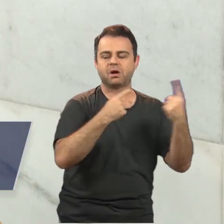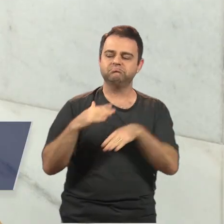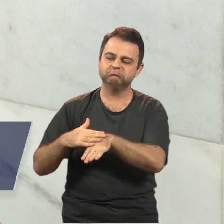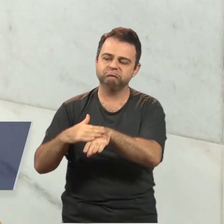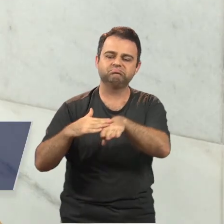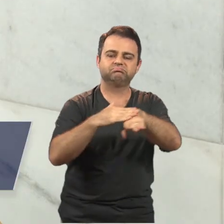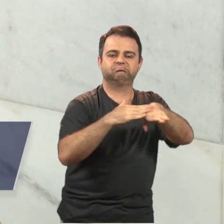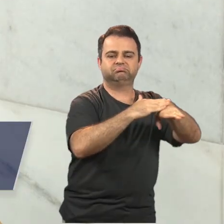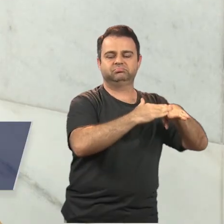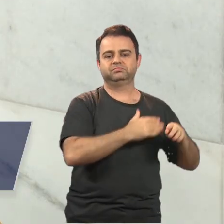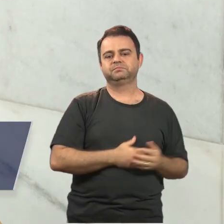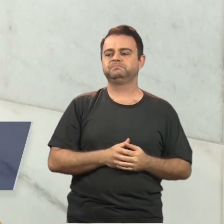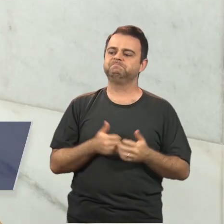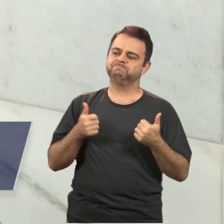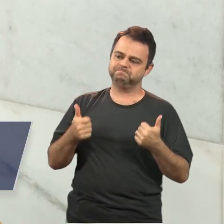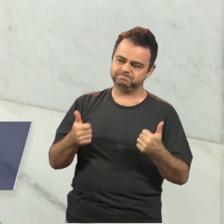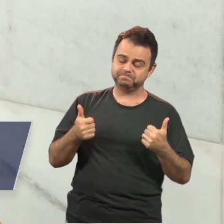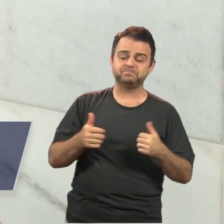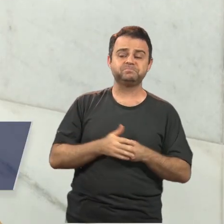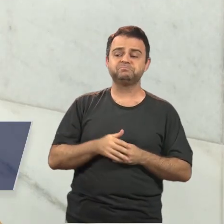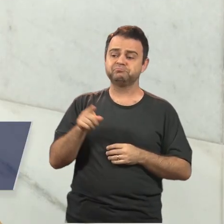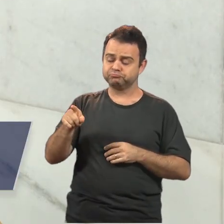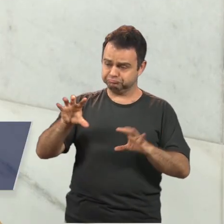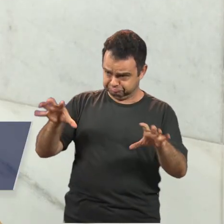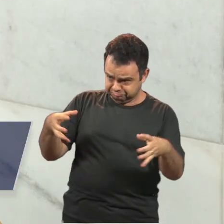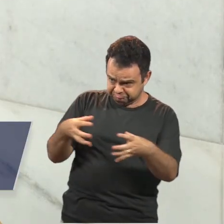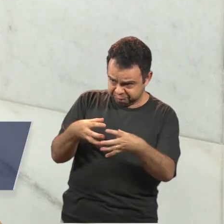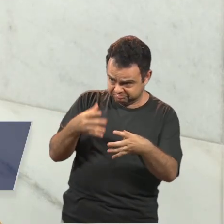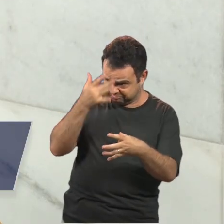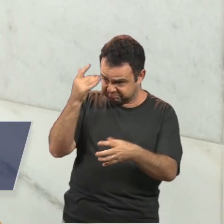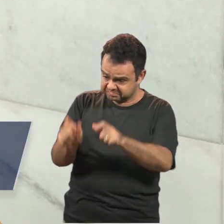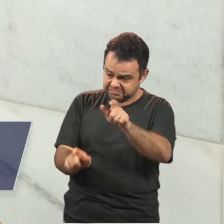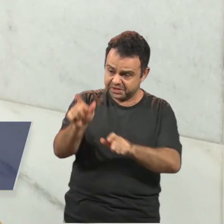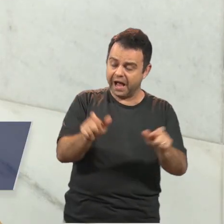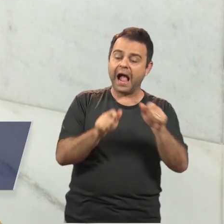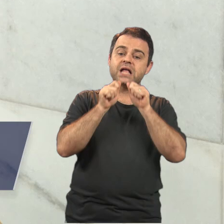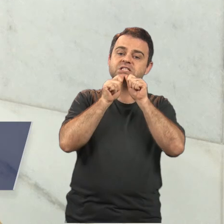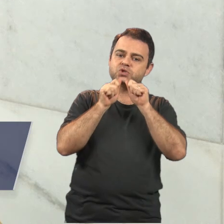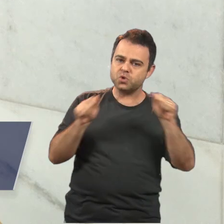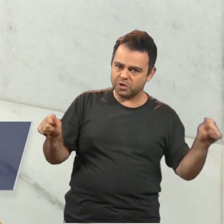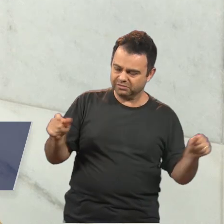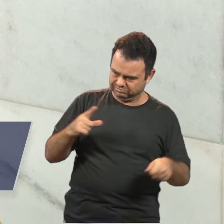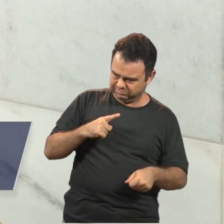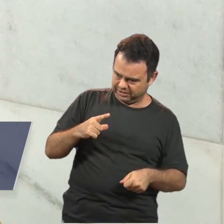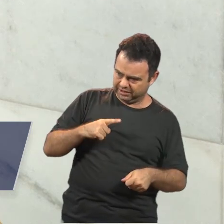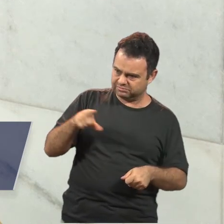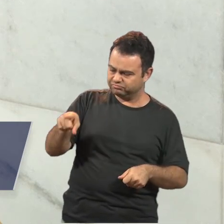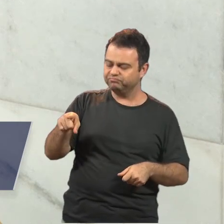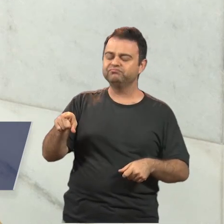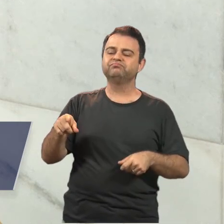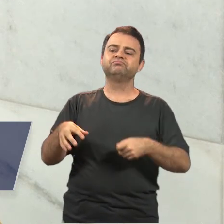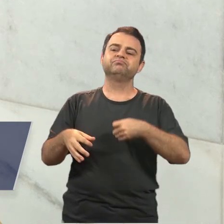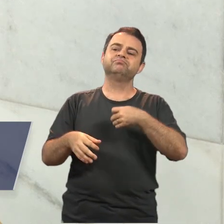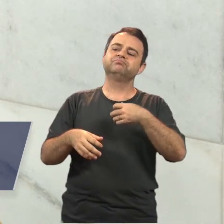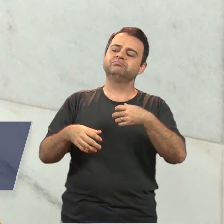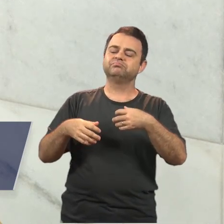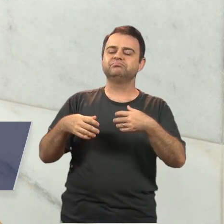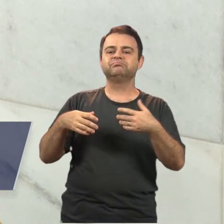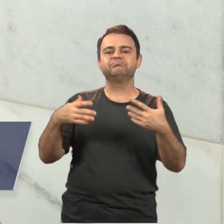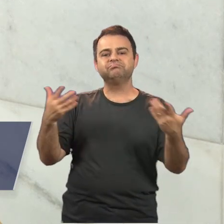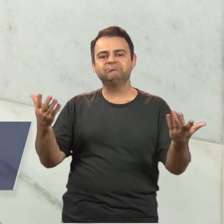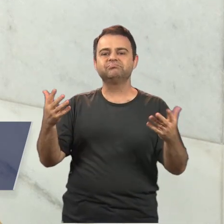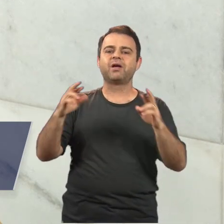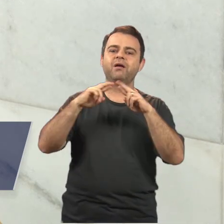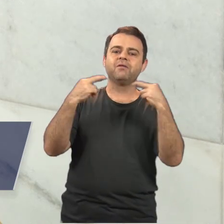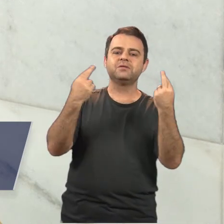para realizar todo esse trabalho, o senhor conta com uma equipe aí de assessores, né? E o senhor tem sempre comentado durante